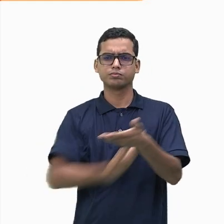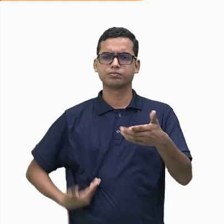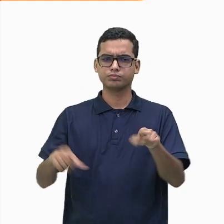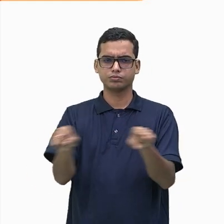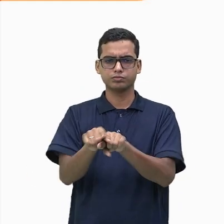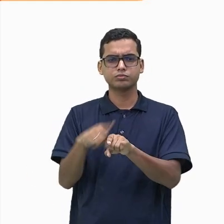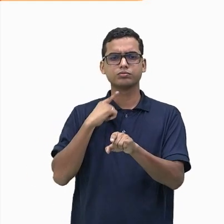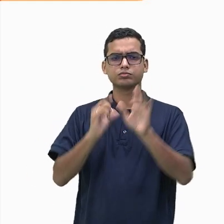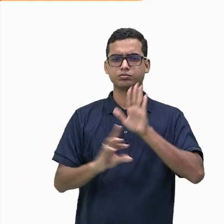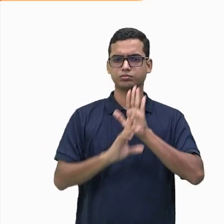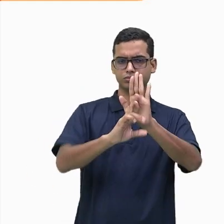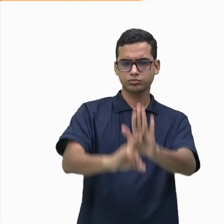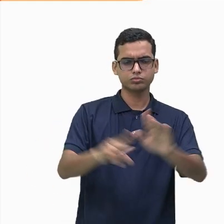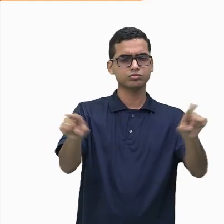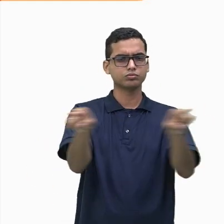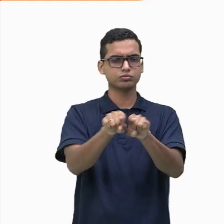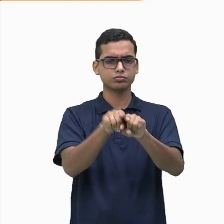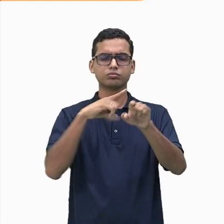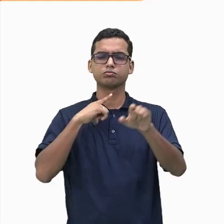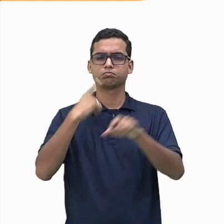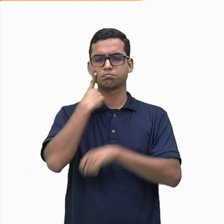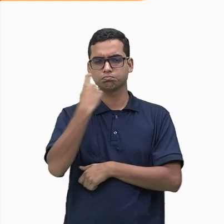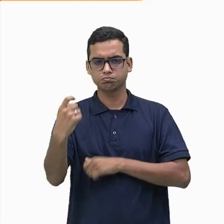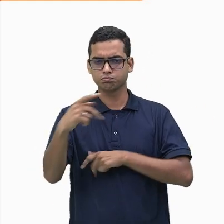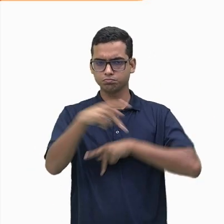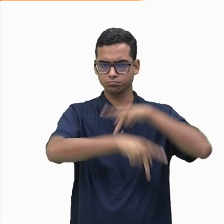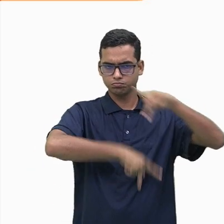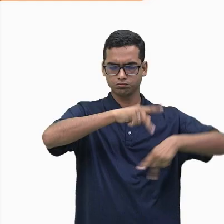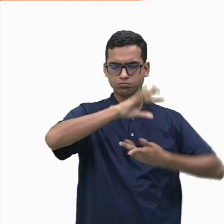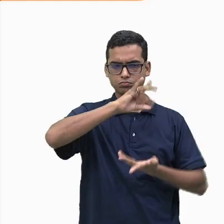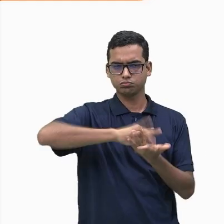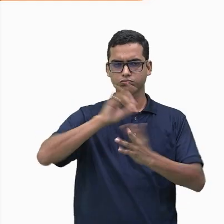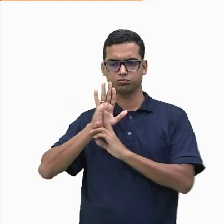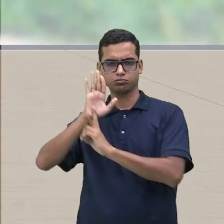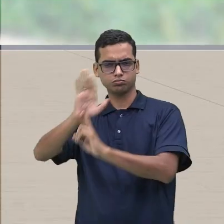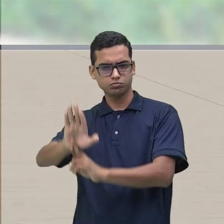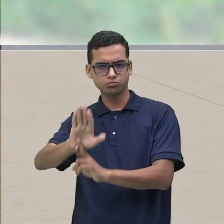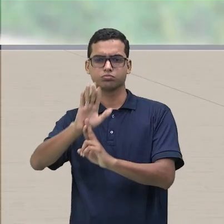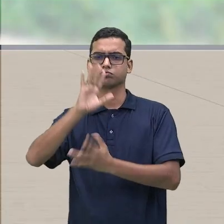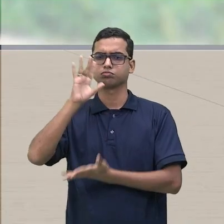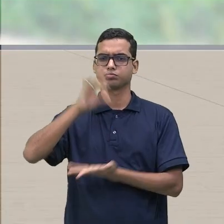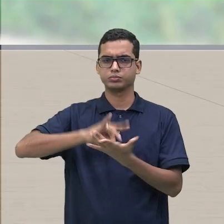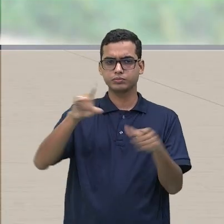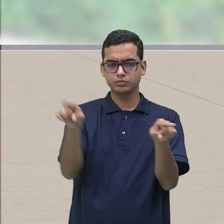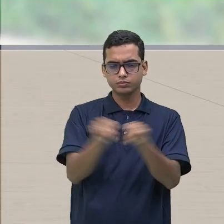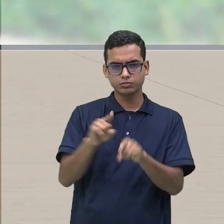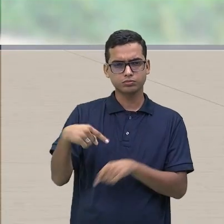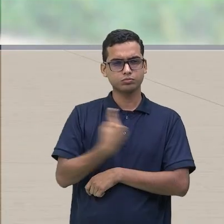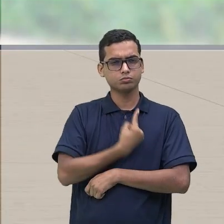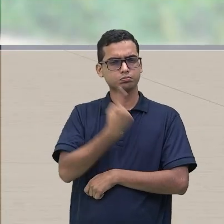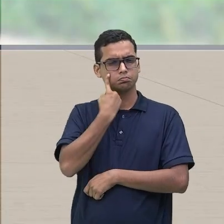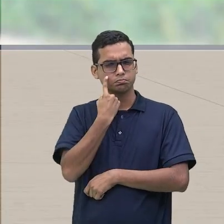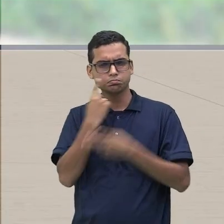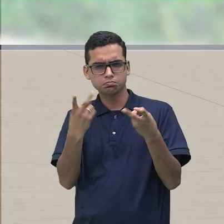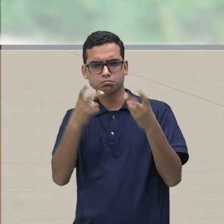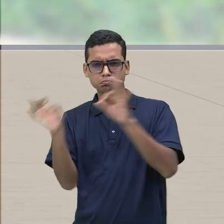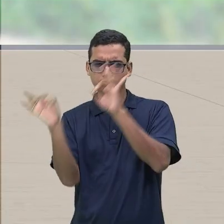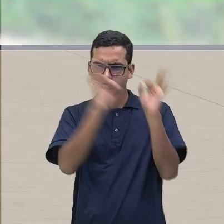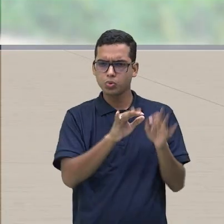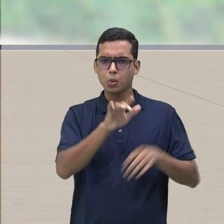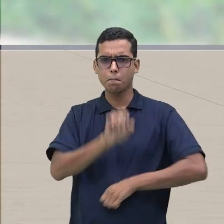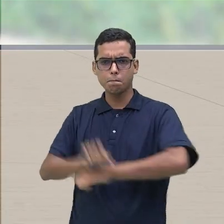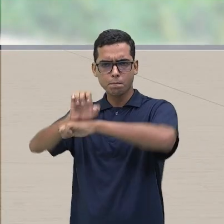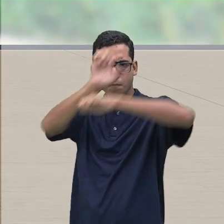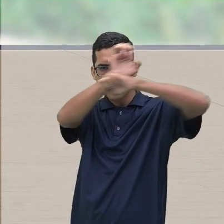ordem, representando ali os interesses, tá? Então, a gente realmente observa que vamos ter diferentes estados aqui